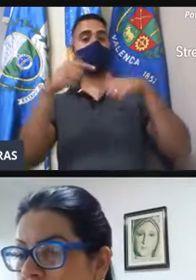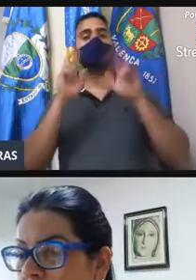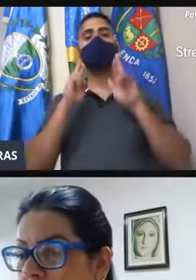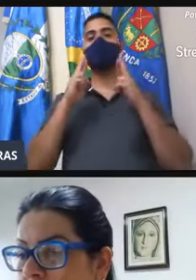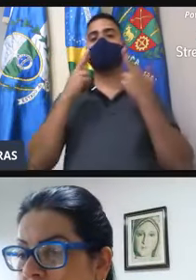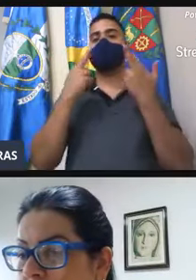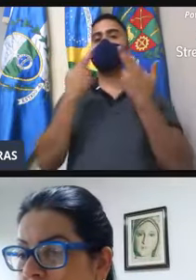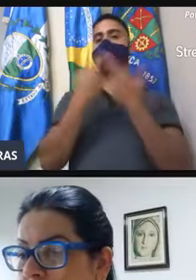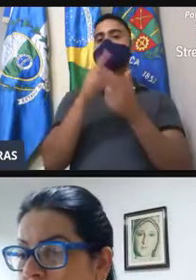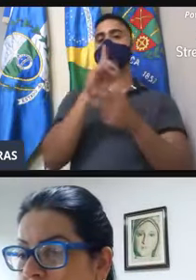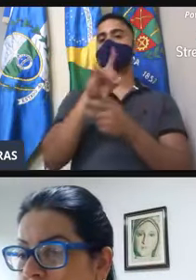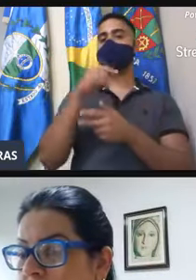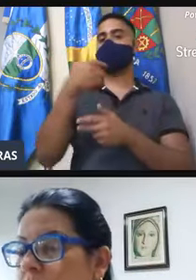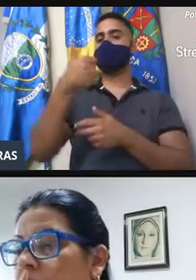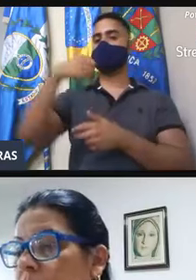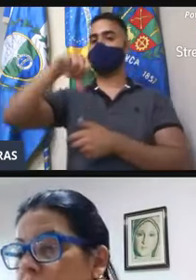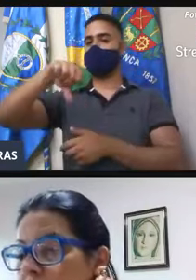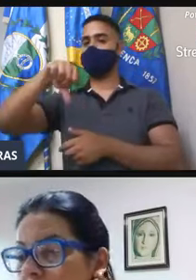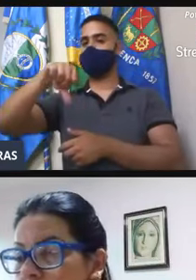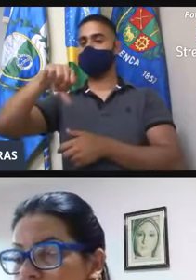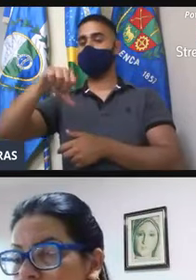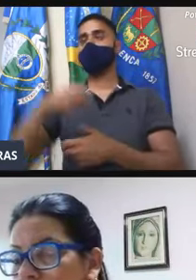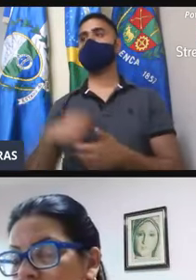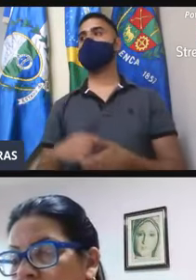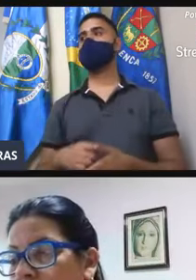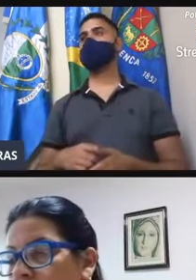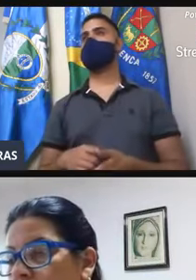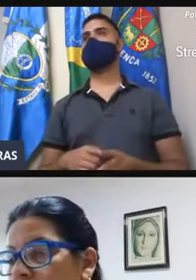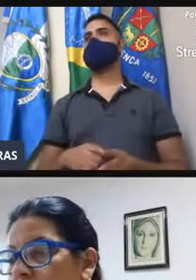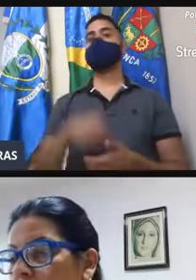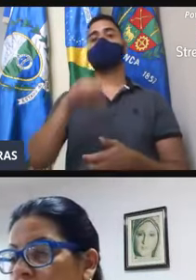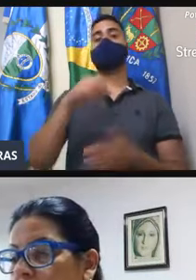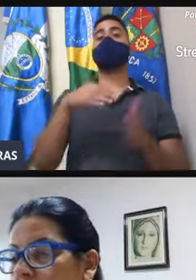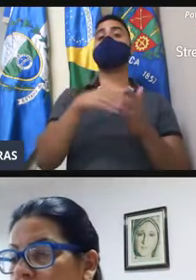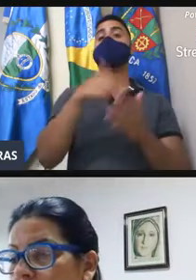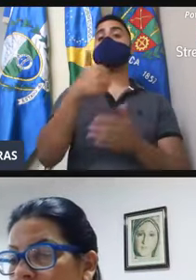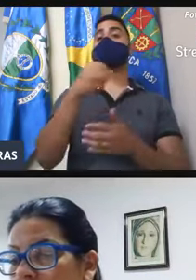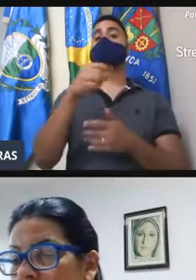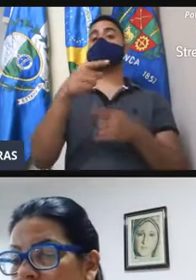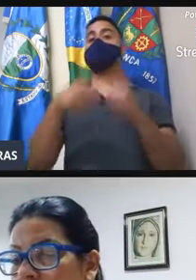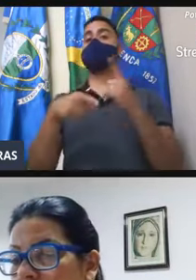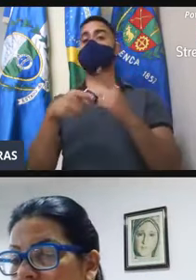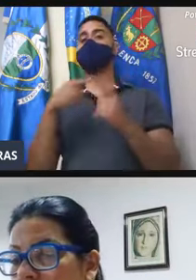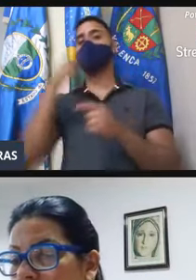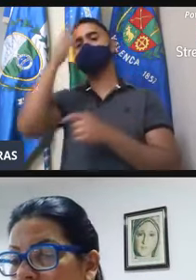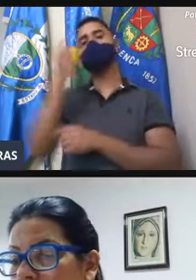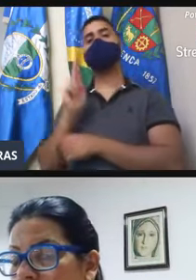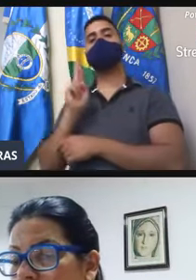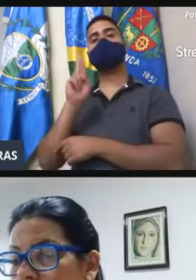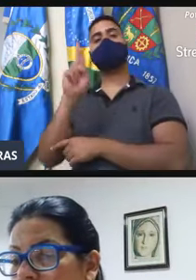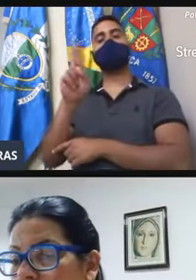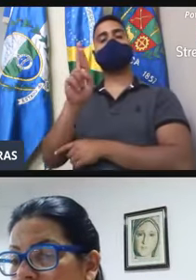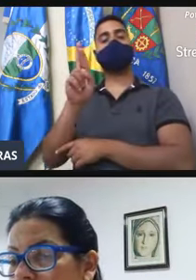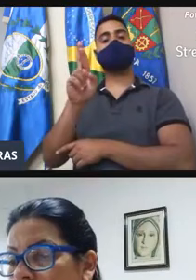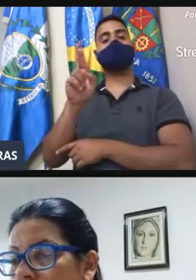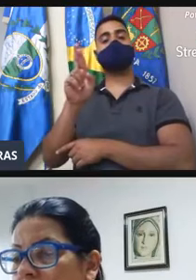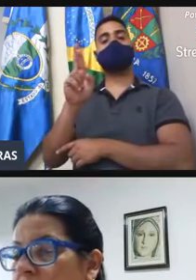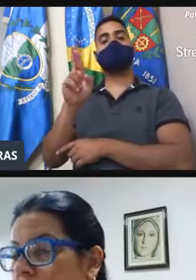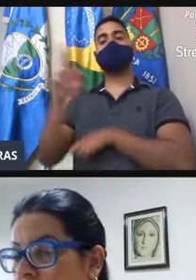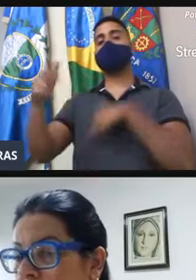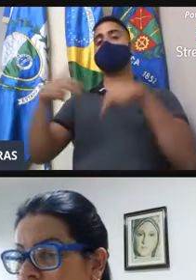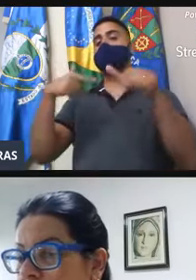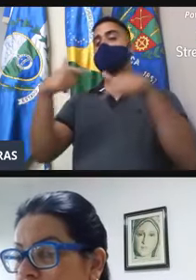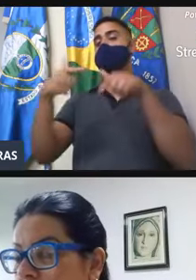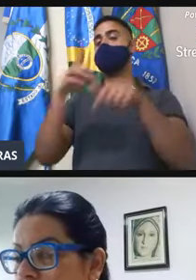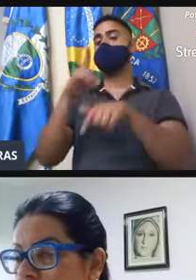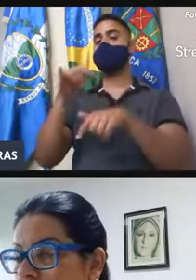no gabinete no dia 29 de julho, entre 9 às 10h30, com os representantes do Sindicato dos Servidores sobre